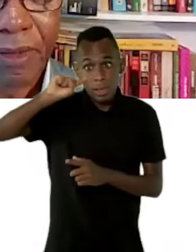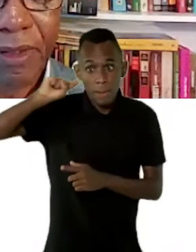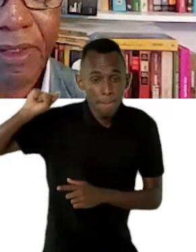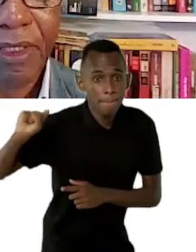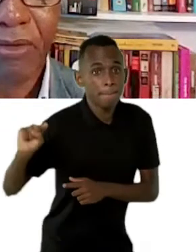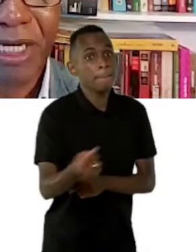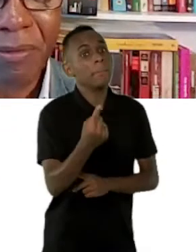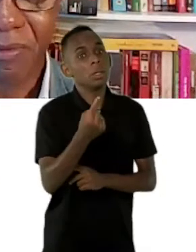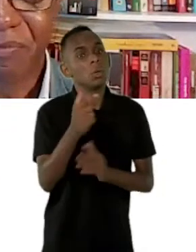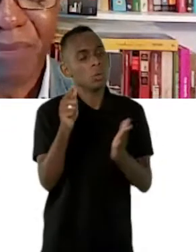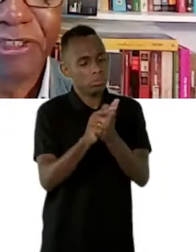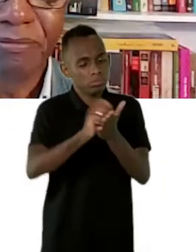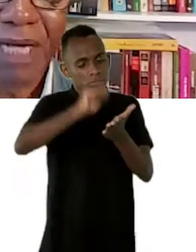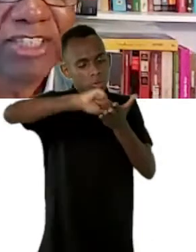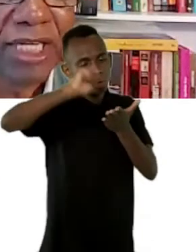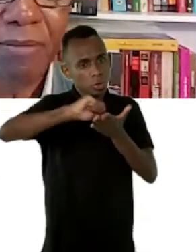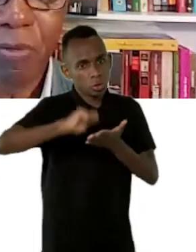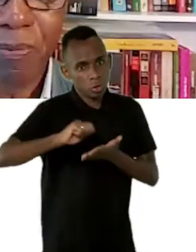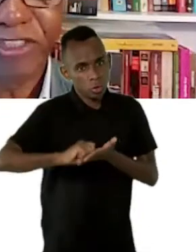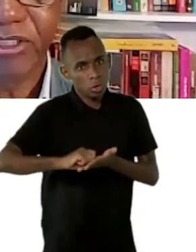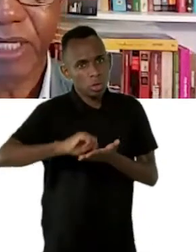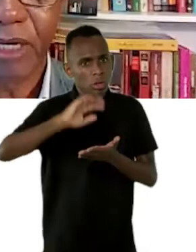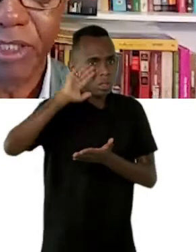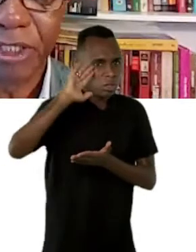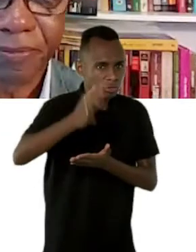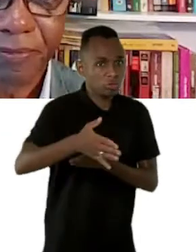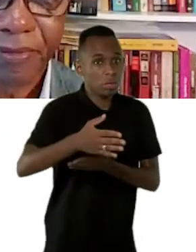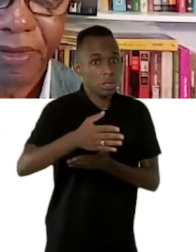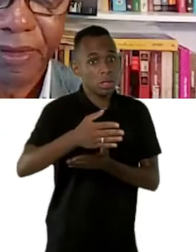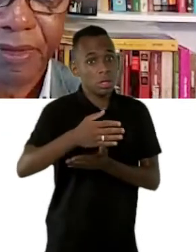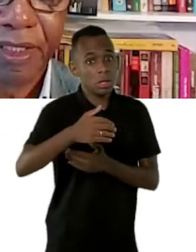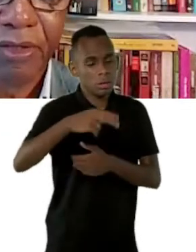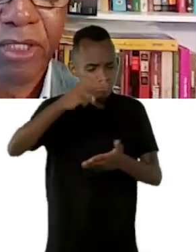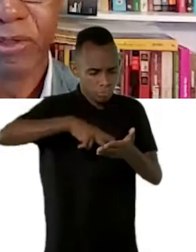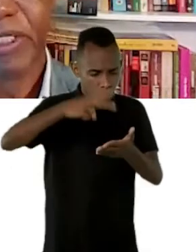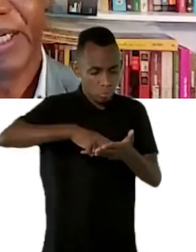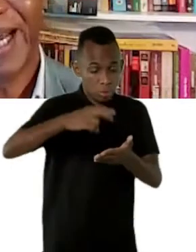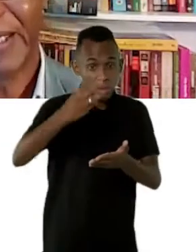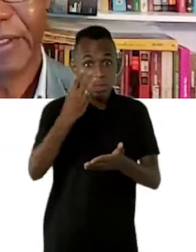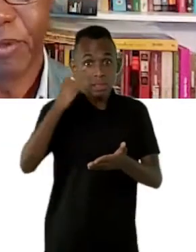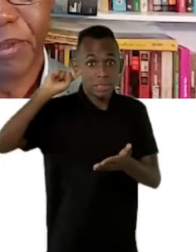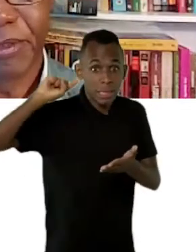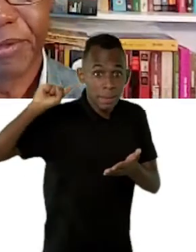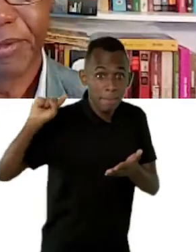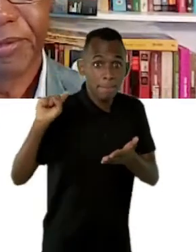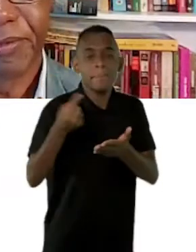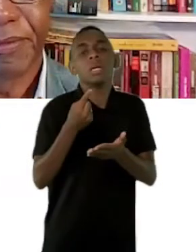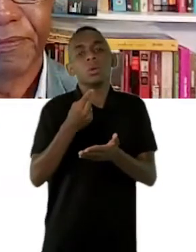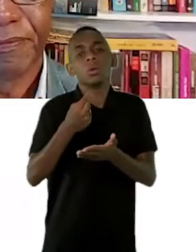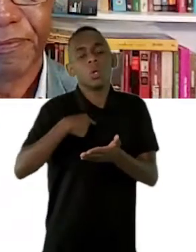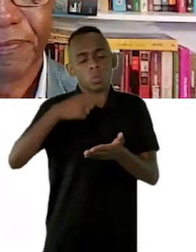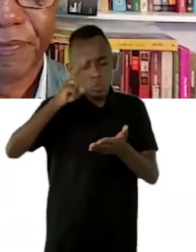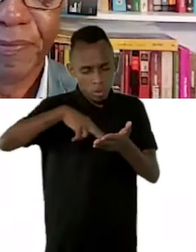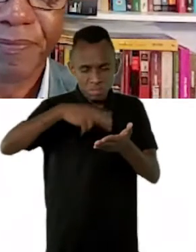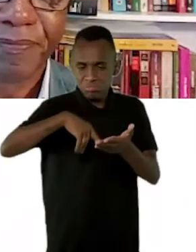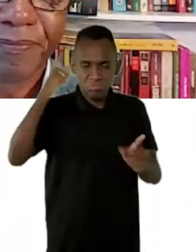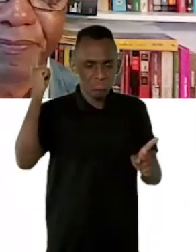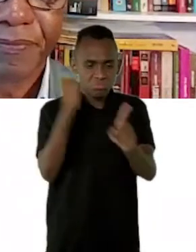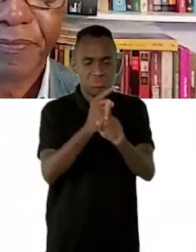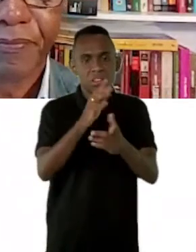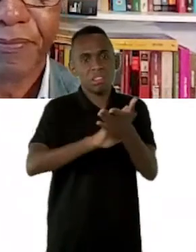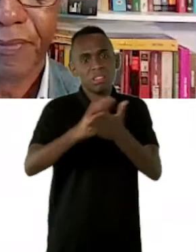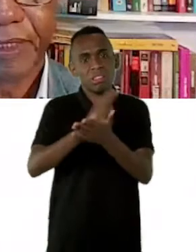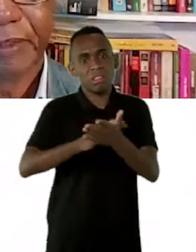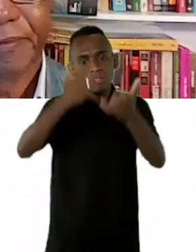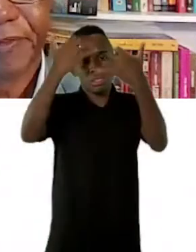Carolina, e eu li mais de 3.000 páginas da Carolina. E eu não encontrei nada sobre isso.